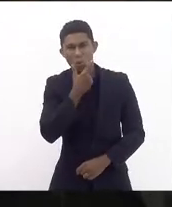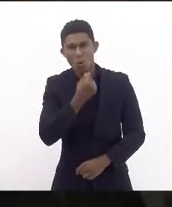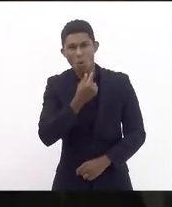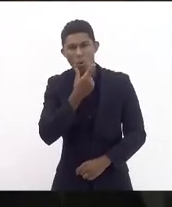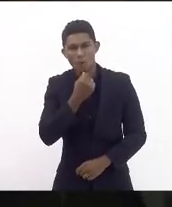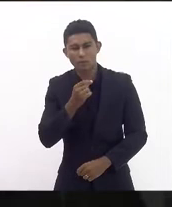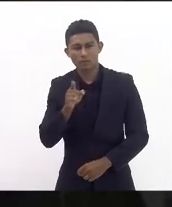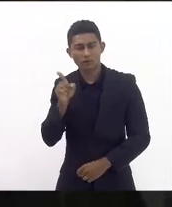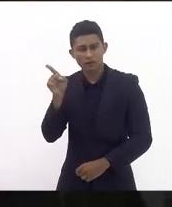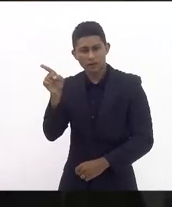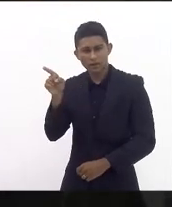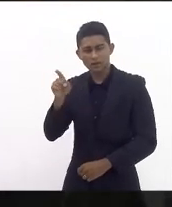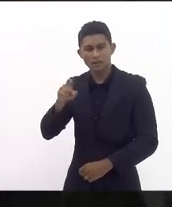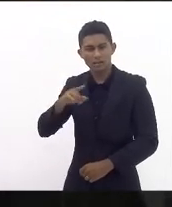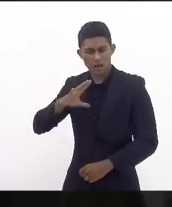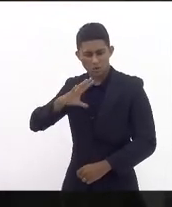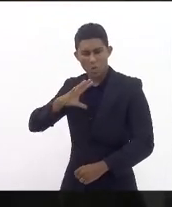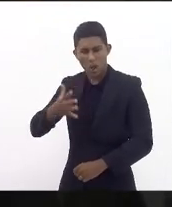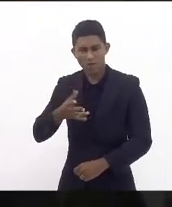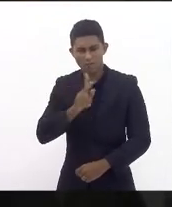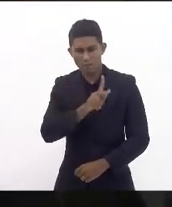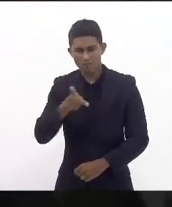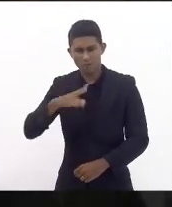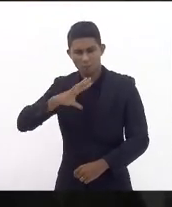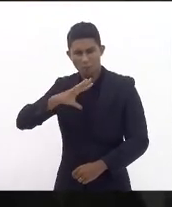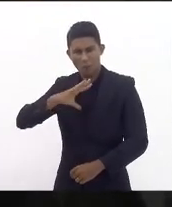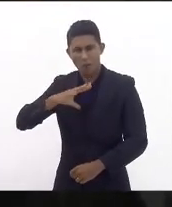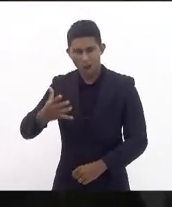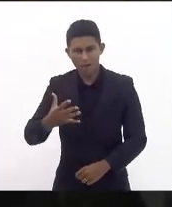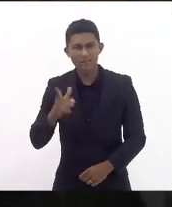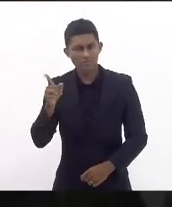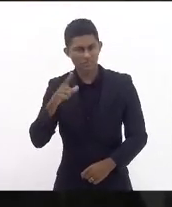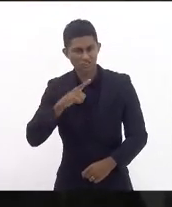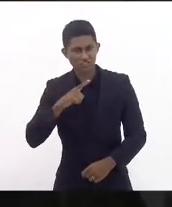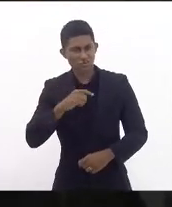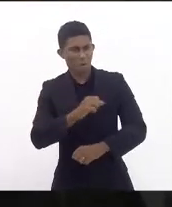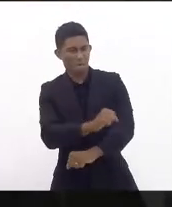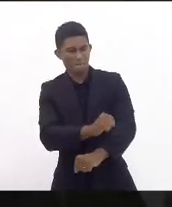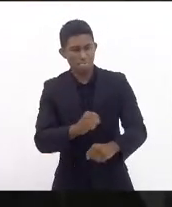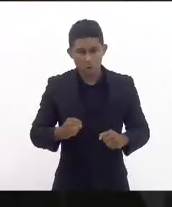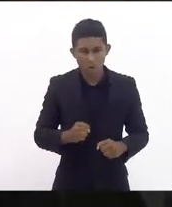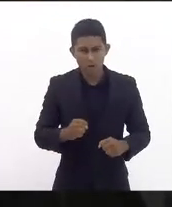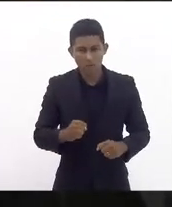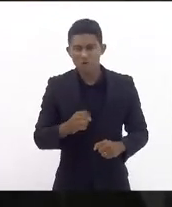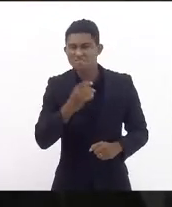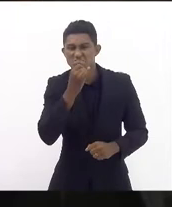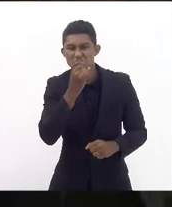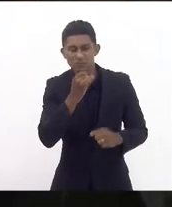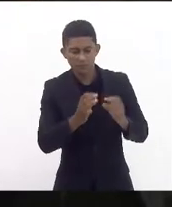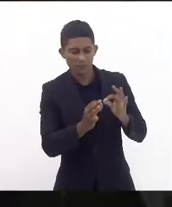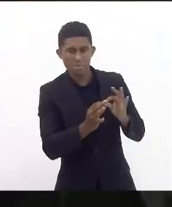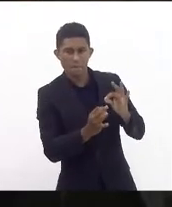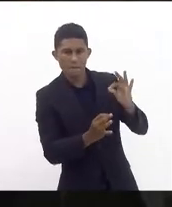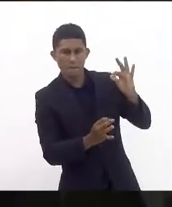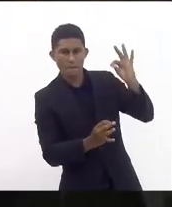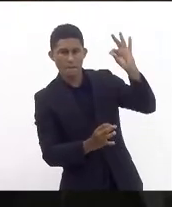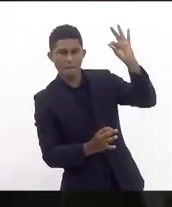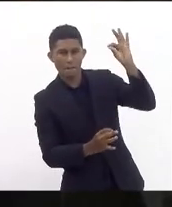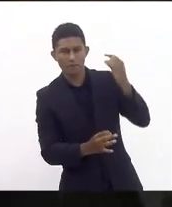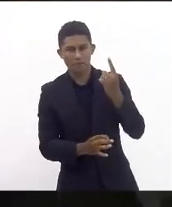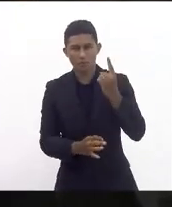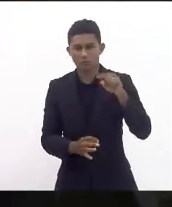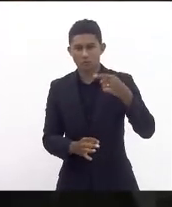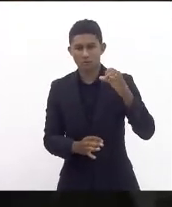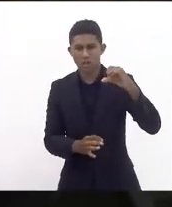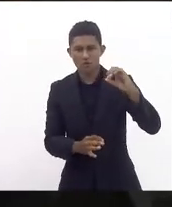outro lado tivesse um juiz é de 1,90 de altura